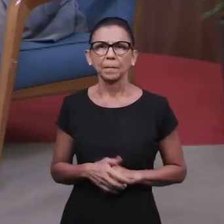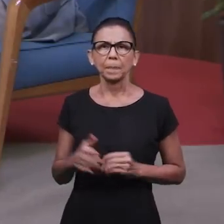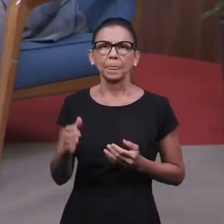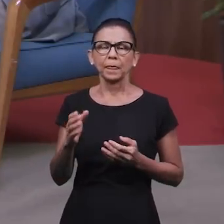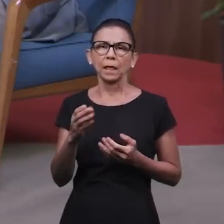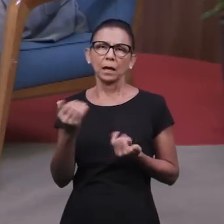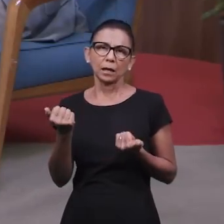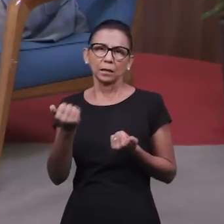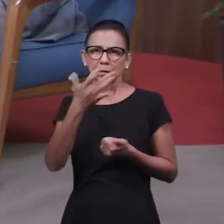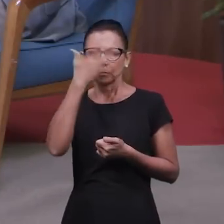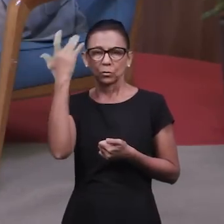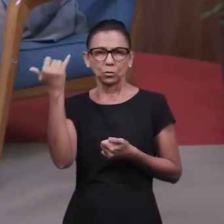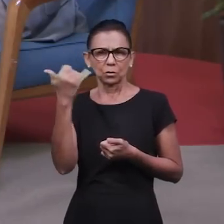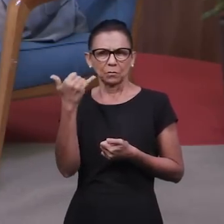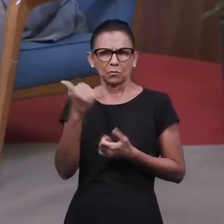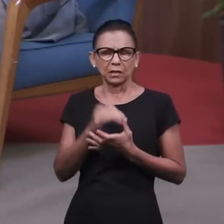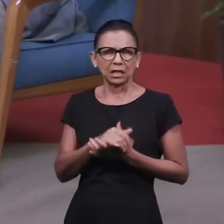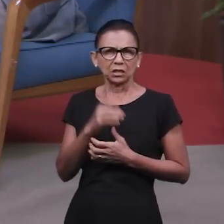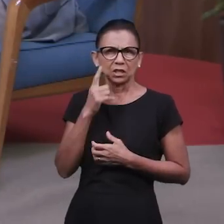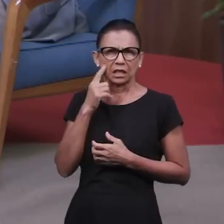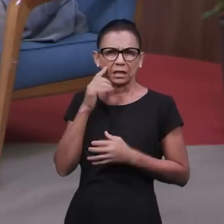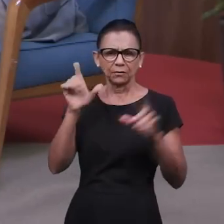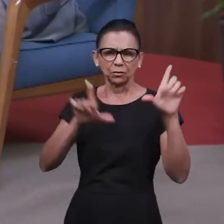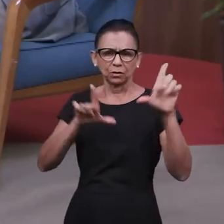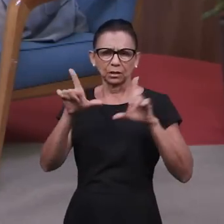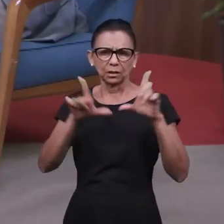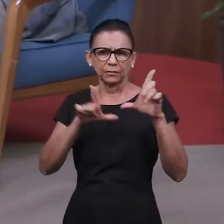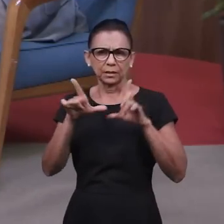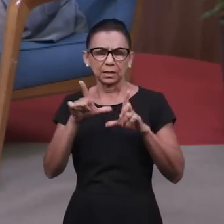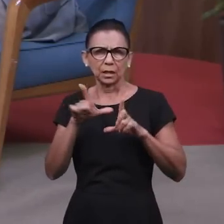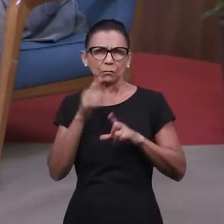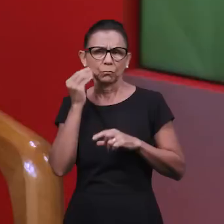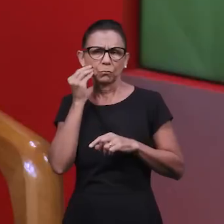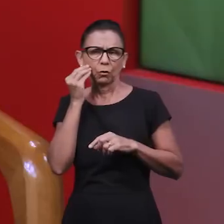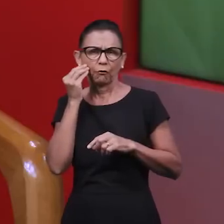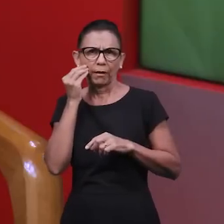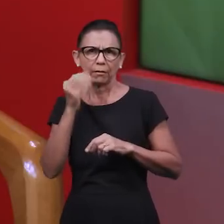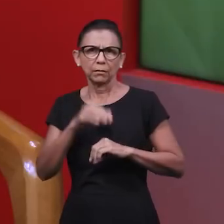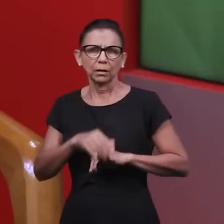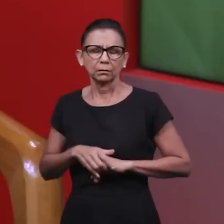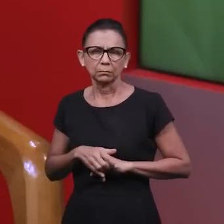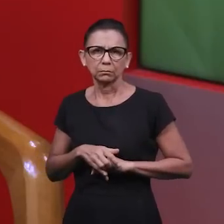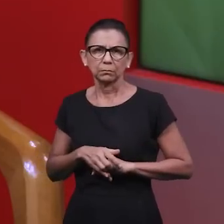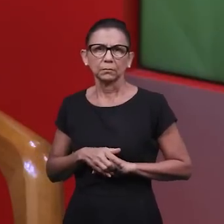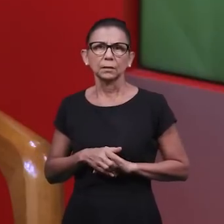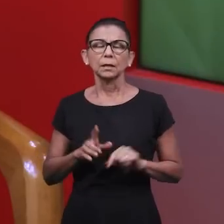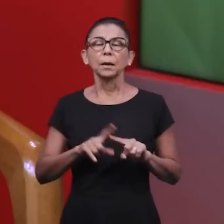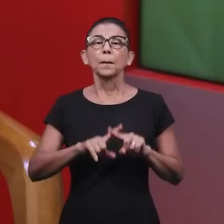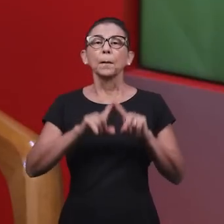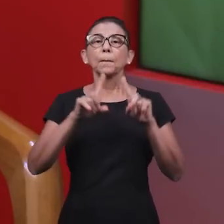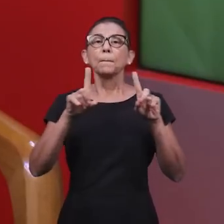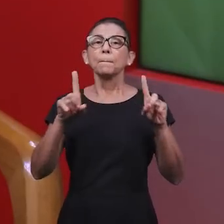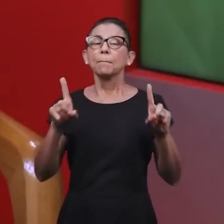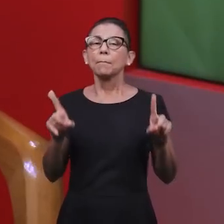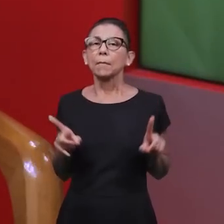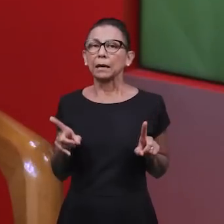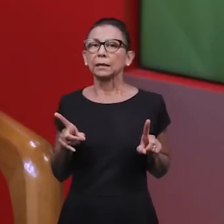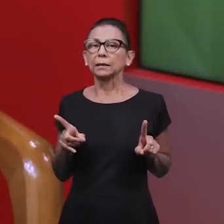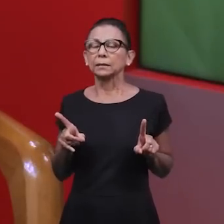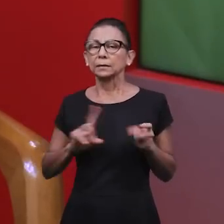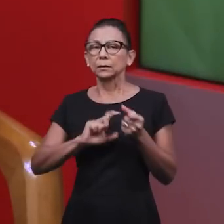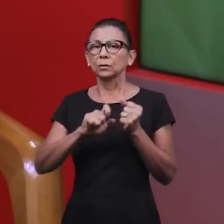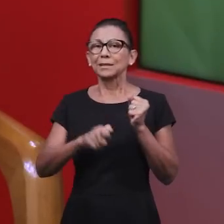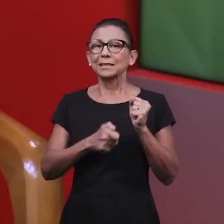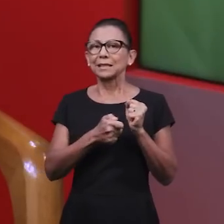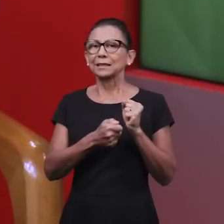isso. Uhum. Entendeu? Mas o clamor é um segredo. É um segredo para a noiva, para a igreja